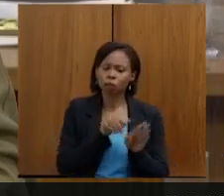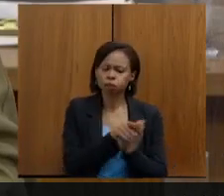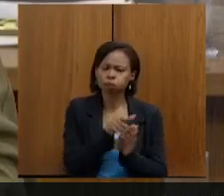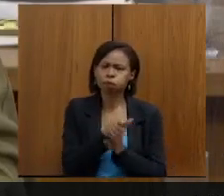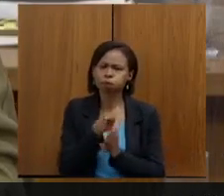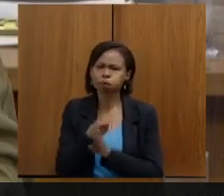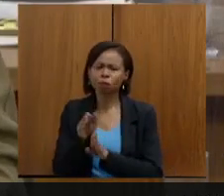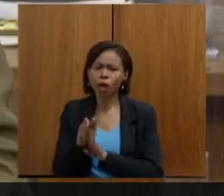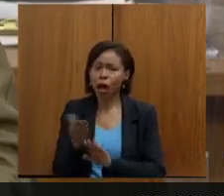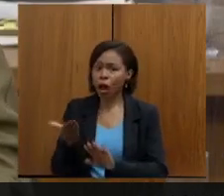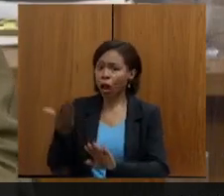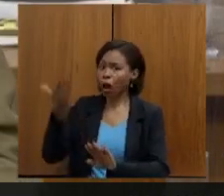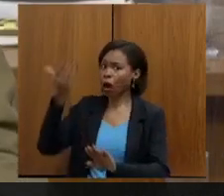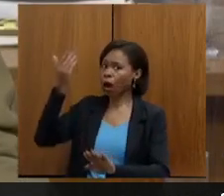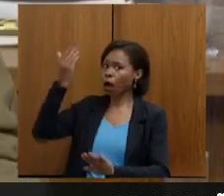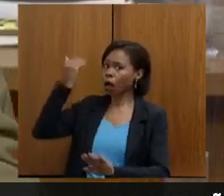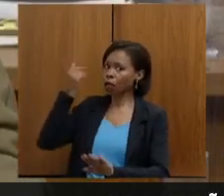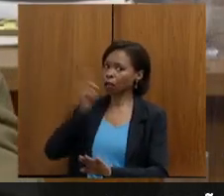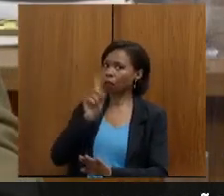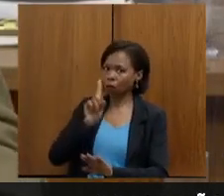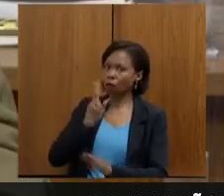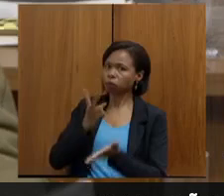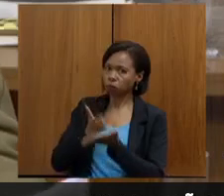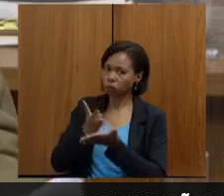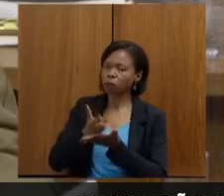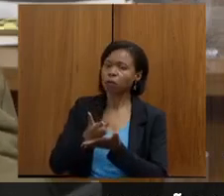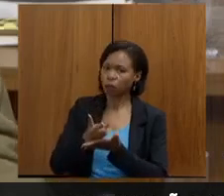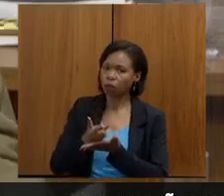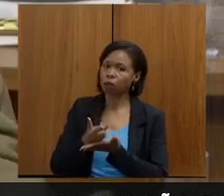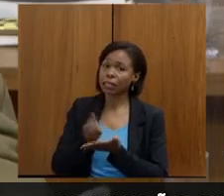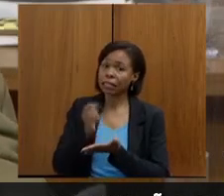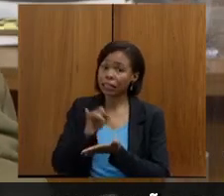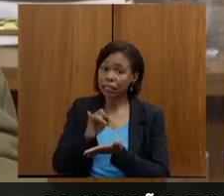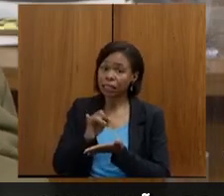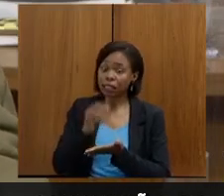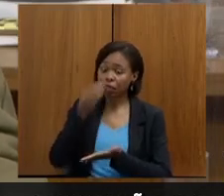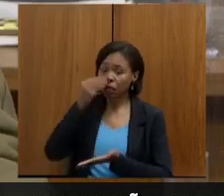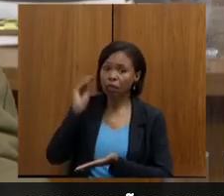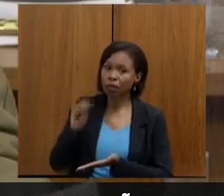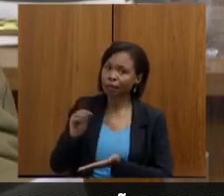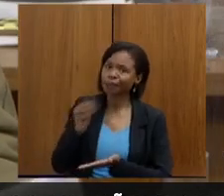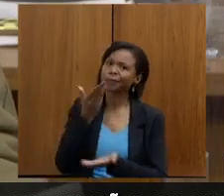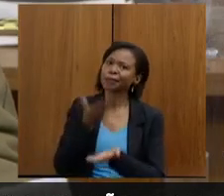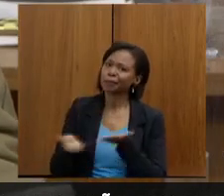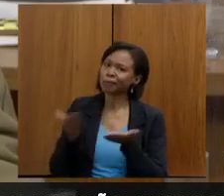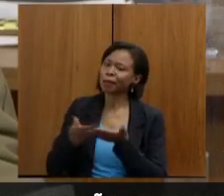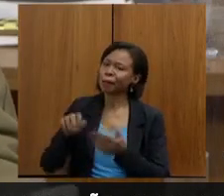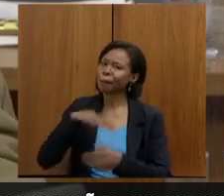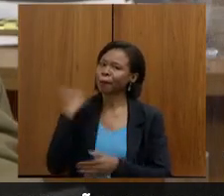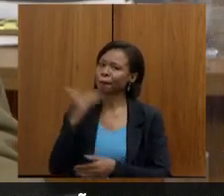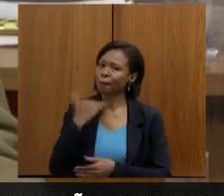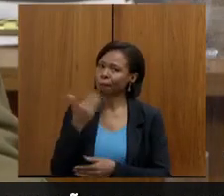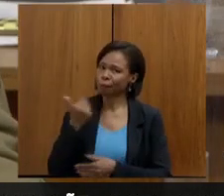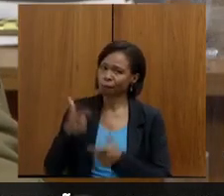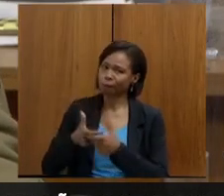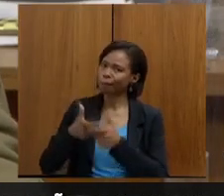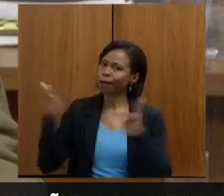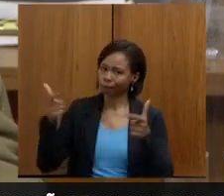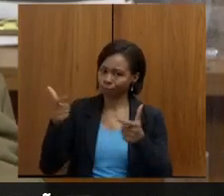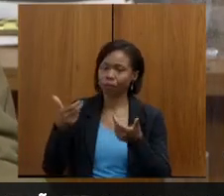não E se a gente não tiver assistindo atenção que nós tivemos a nossa perda seria muito maior já que nós estamos expostos